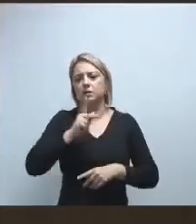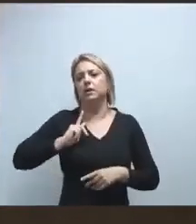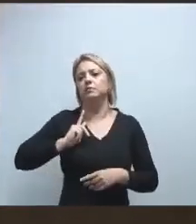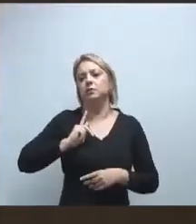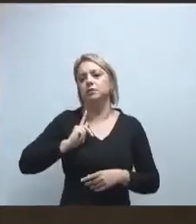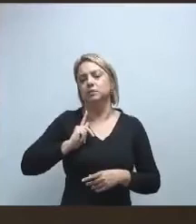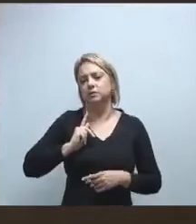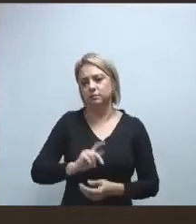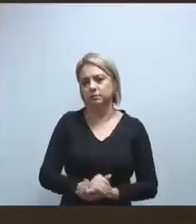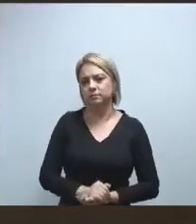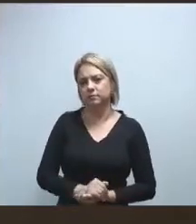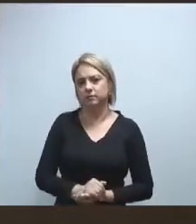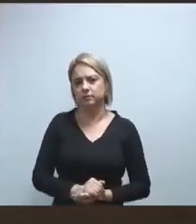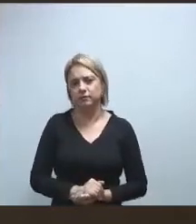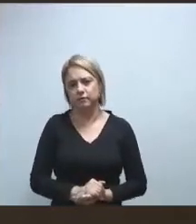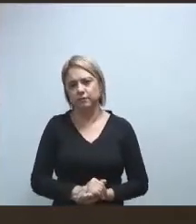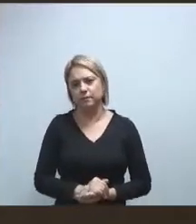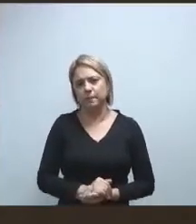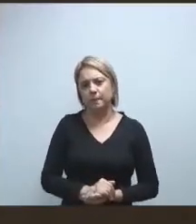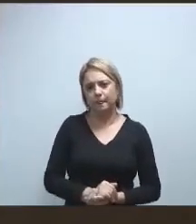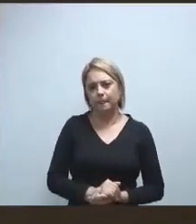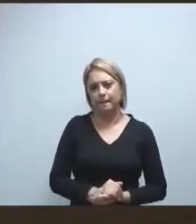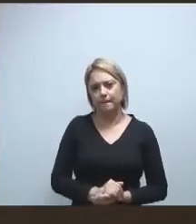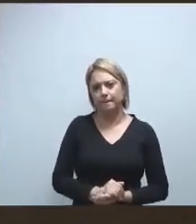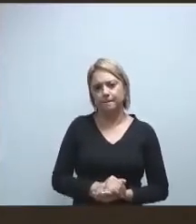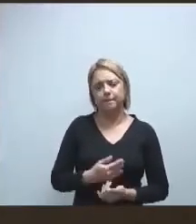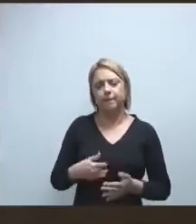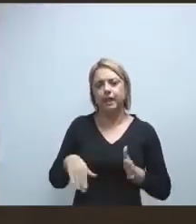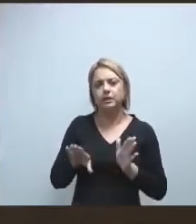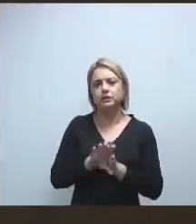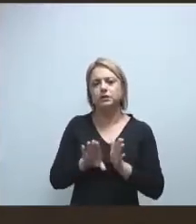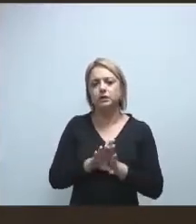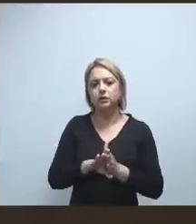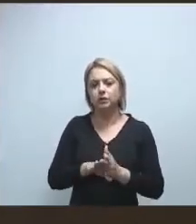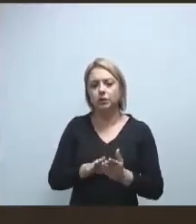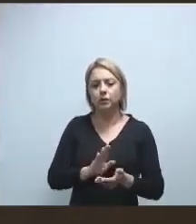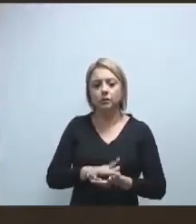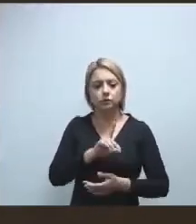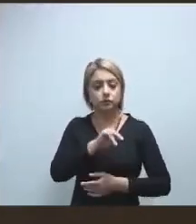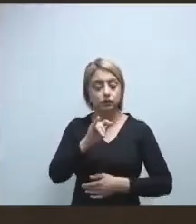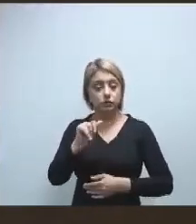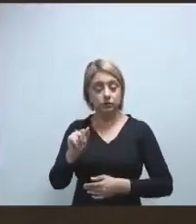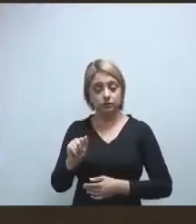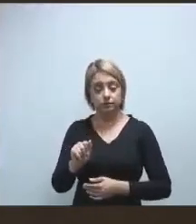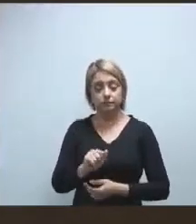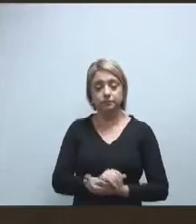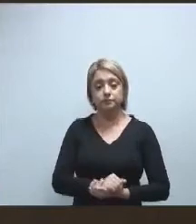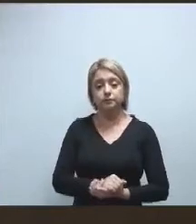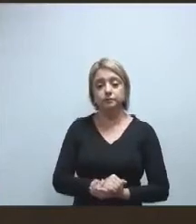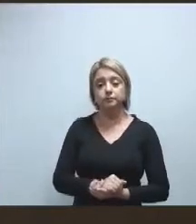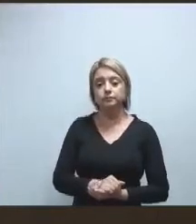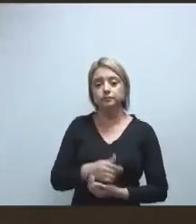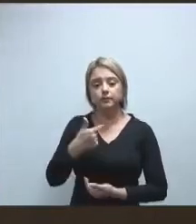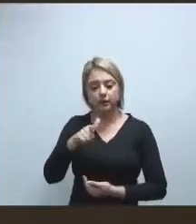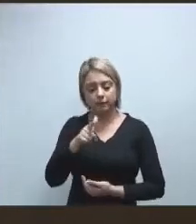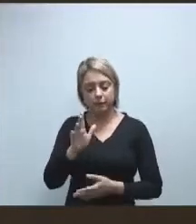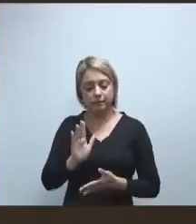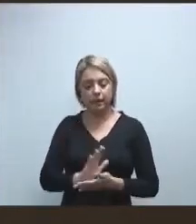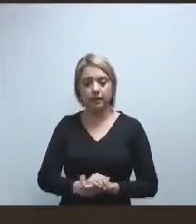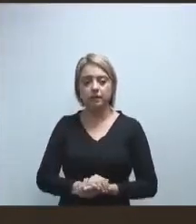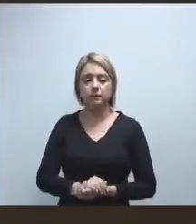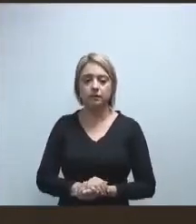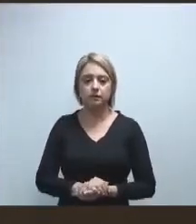época e aí chegou um determinado dia e aqui vai mais um